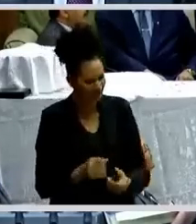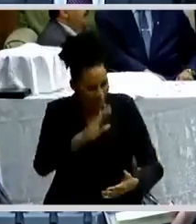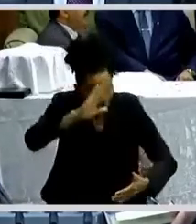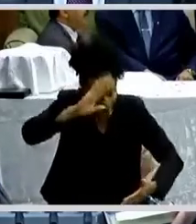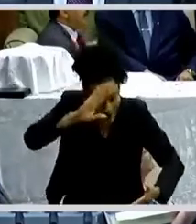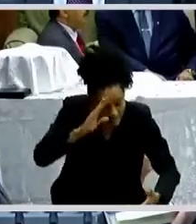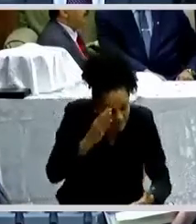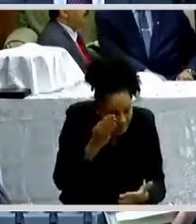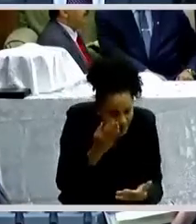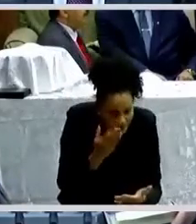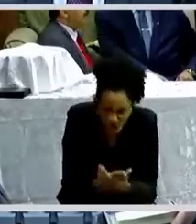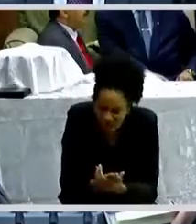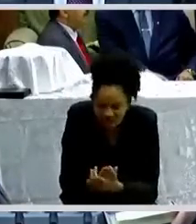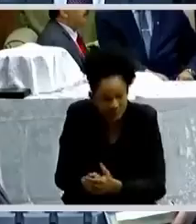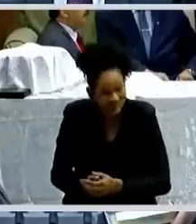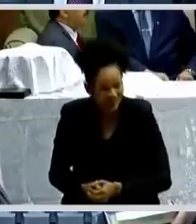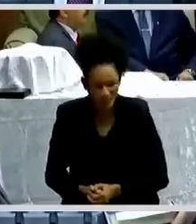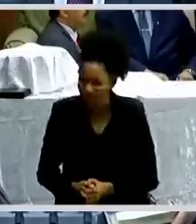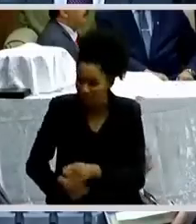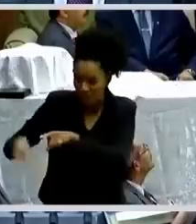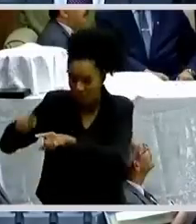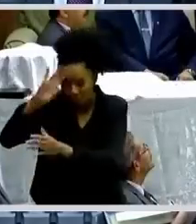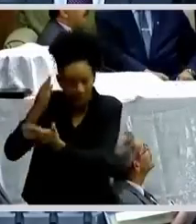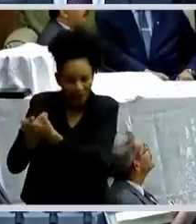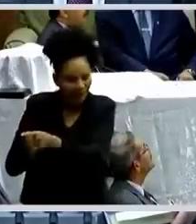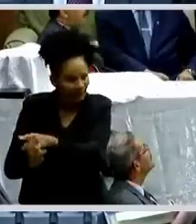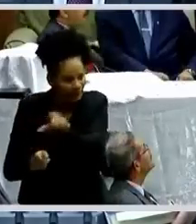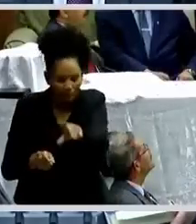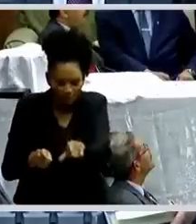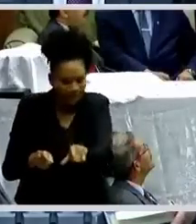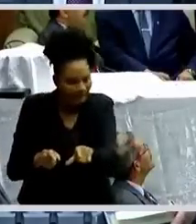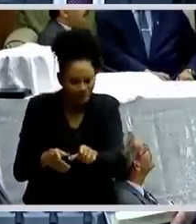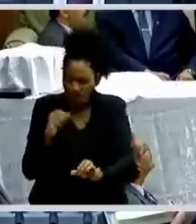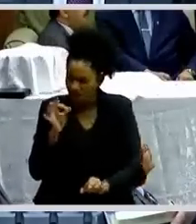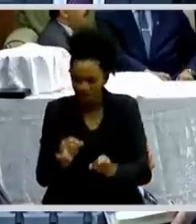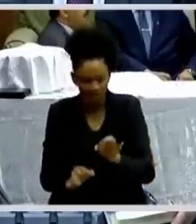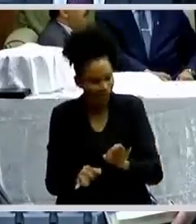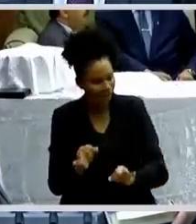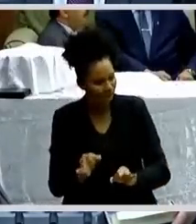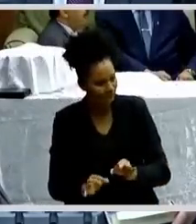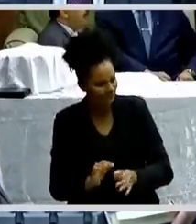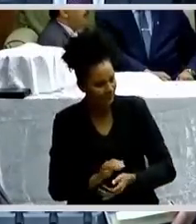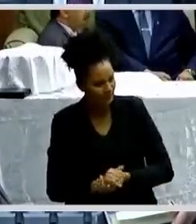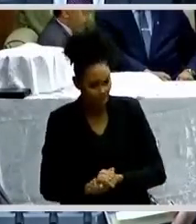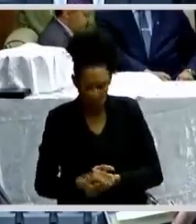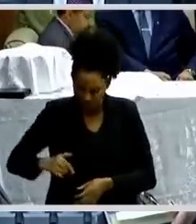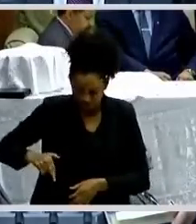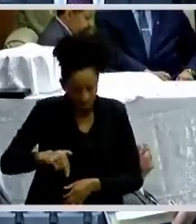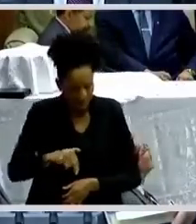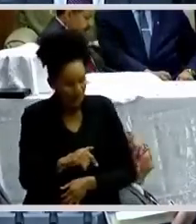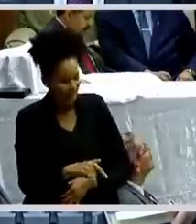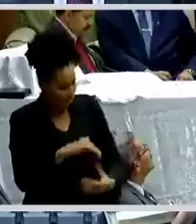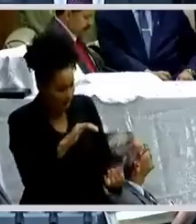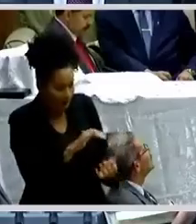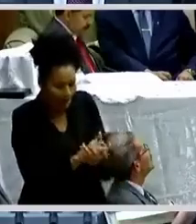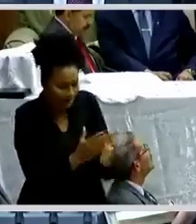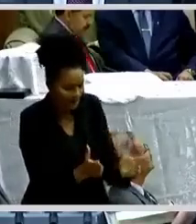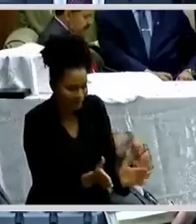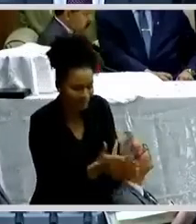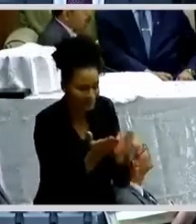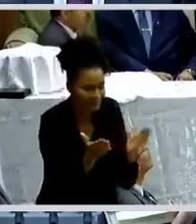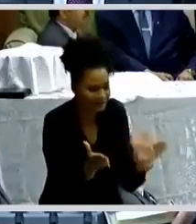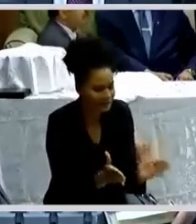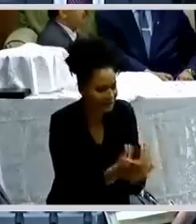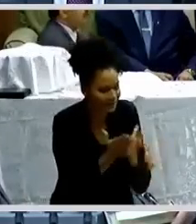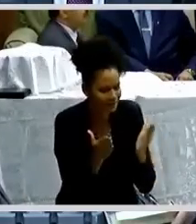Acreditando em quem o do sul não acreditava. Fazendo justiça. Indo para casamento de pobre.